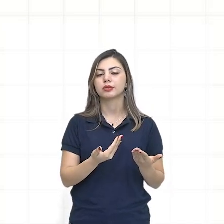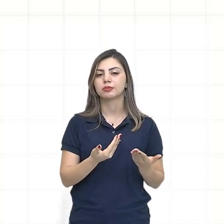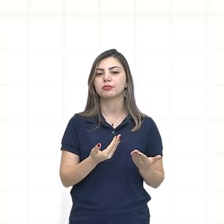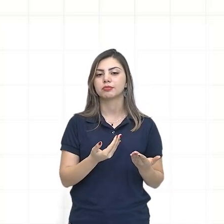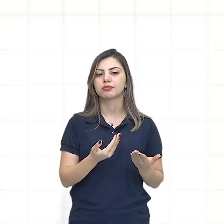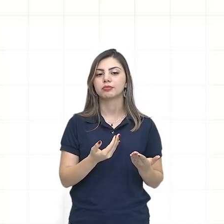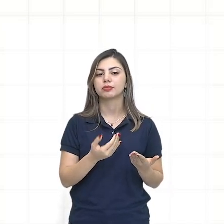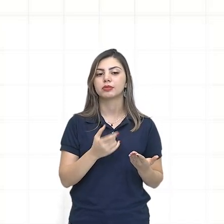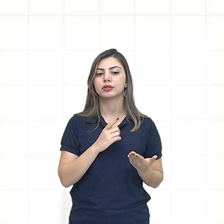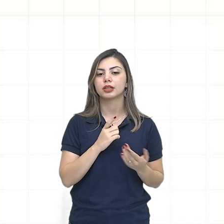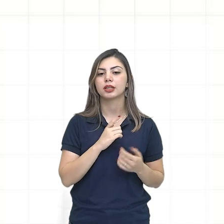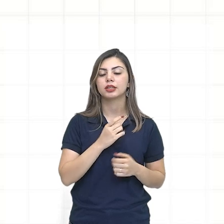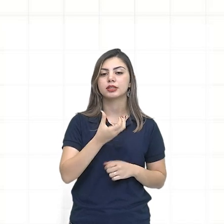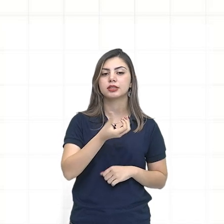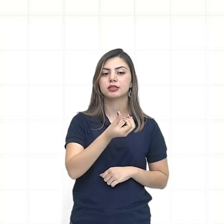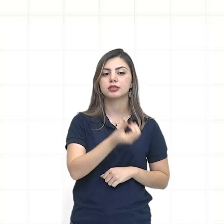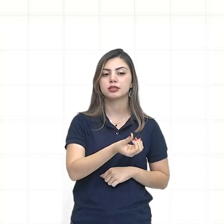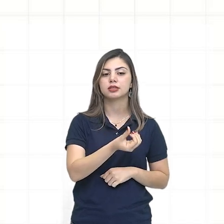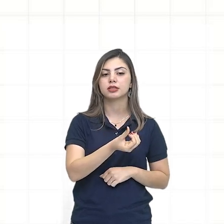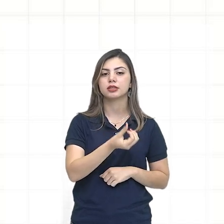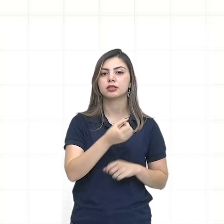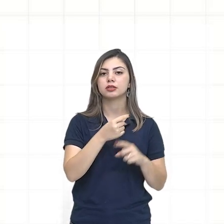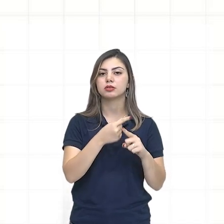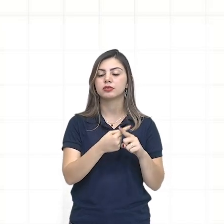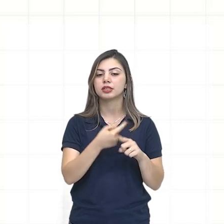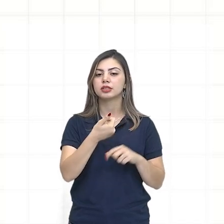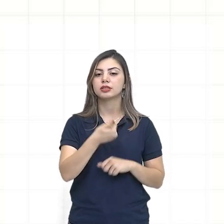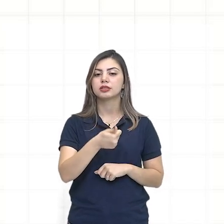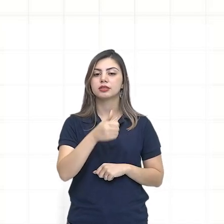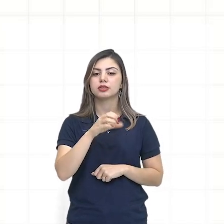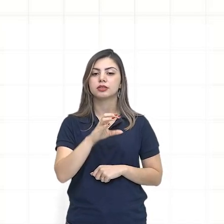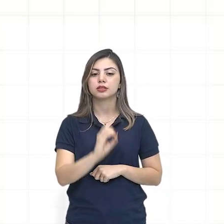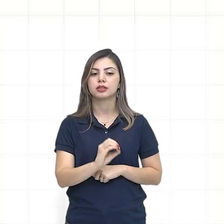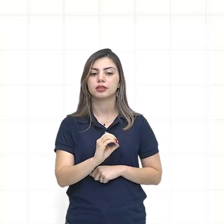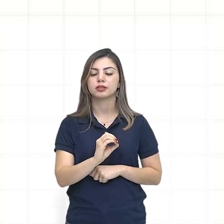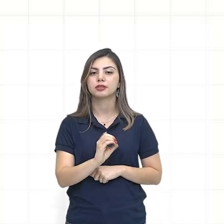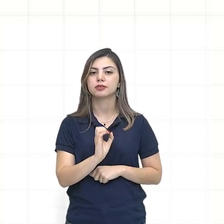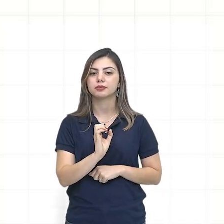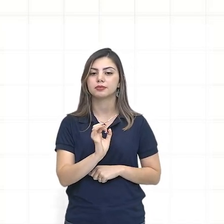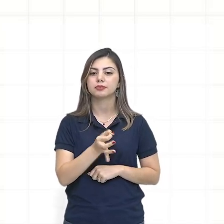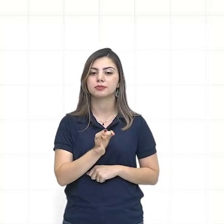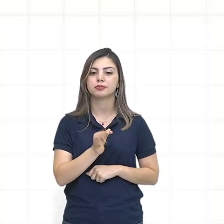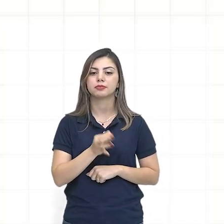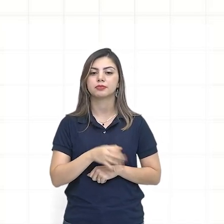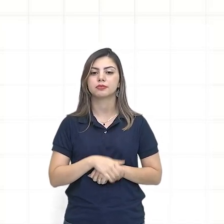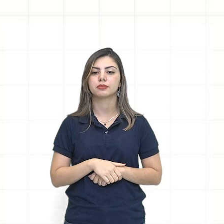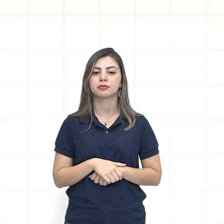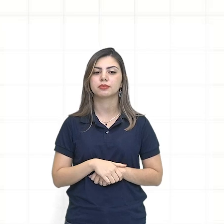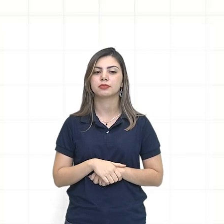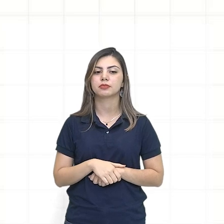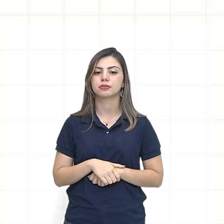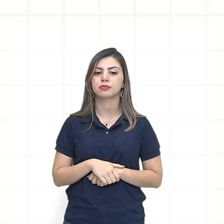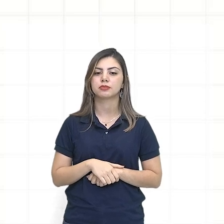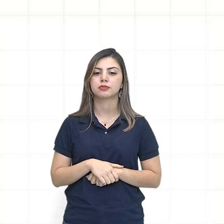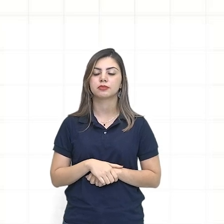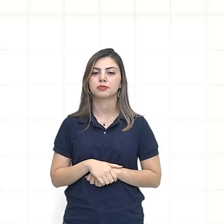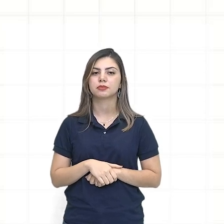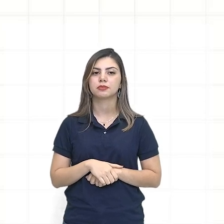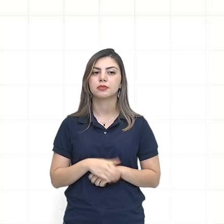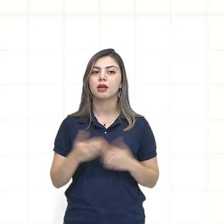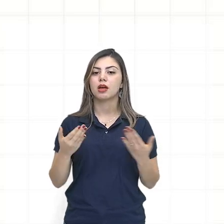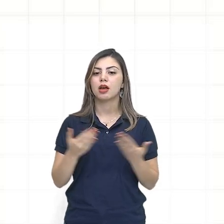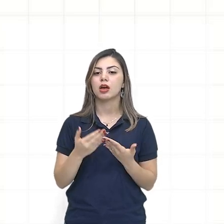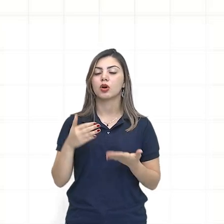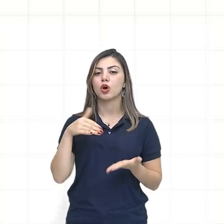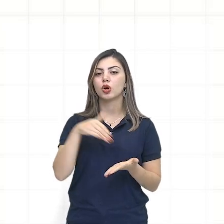que? 6 vezes 10. Correto? Aí, por último, né?